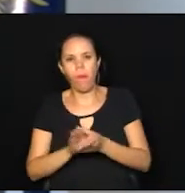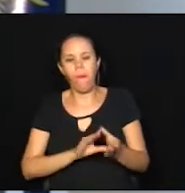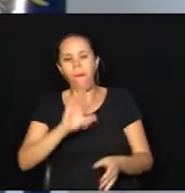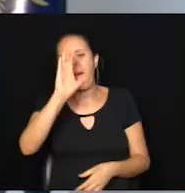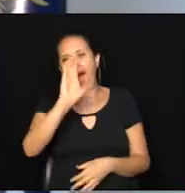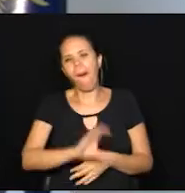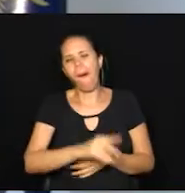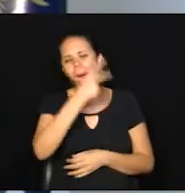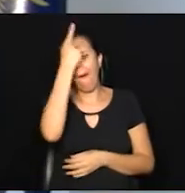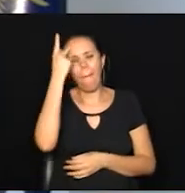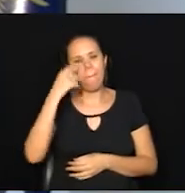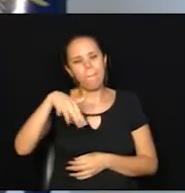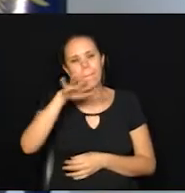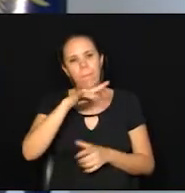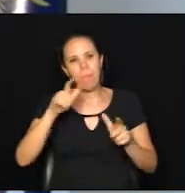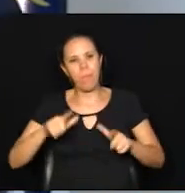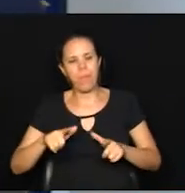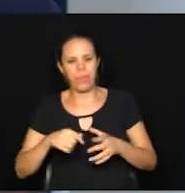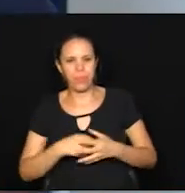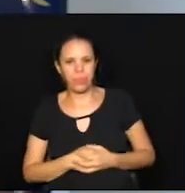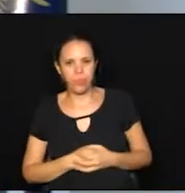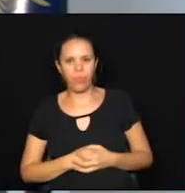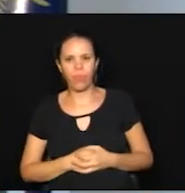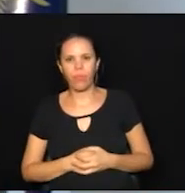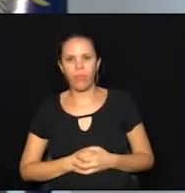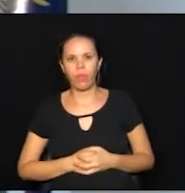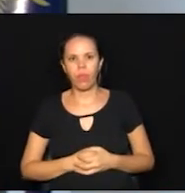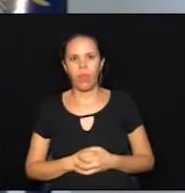cidadão, onde foram